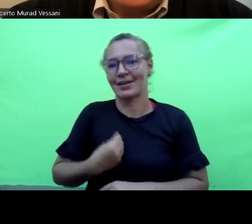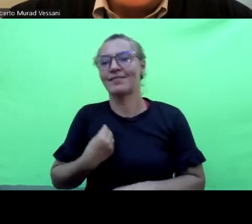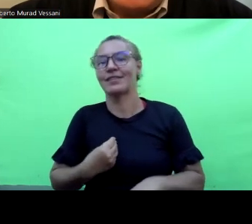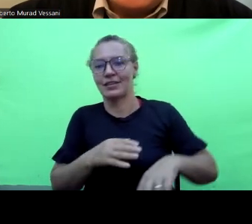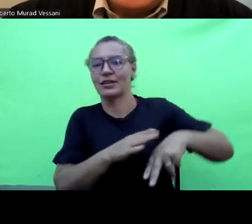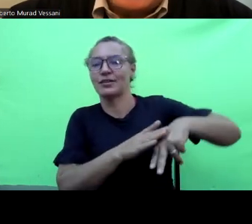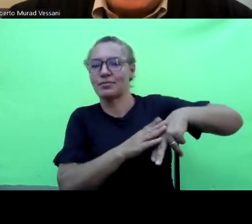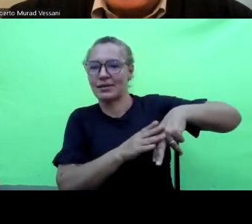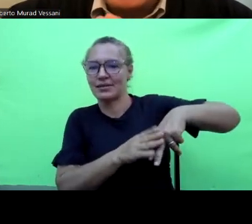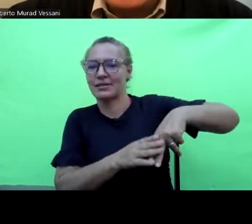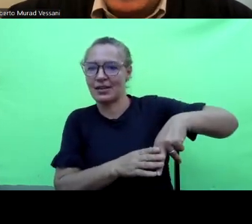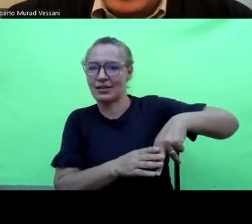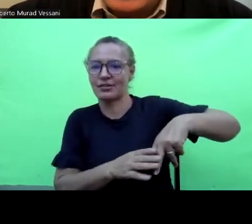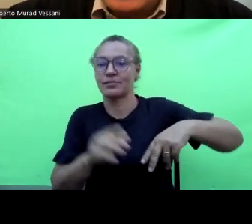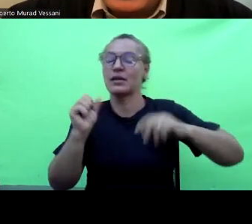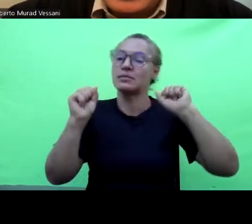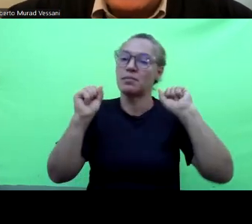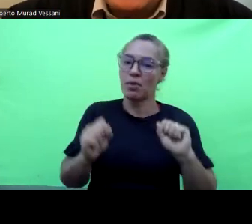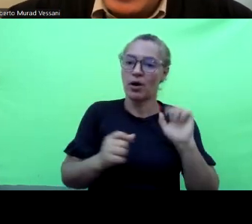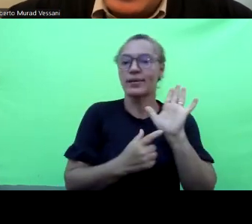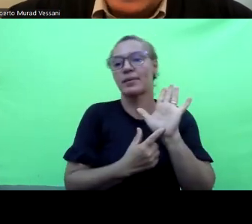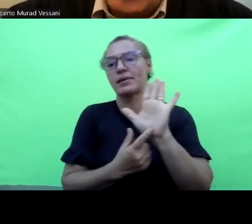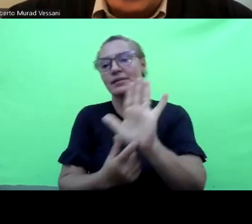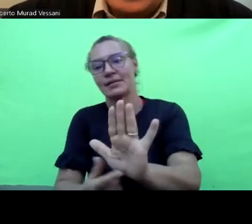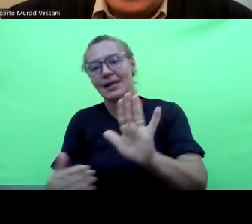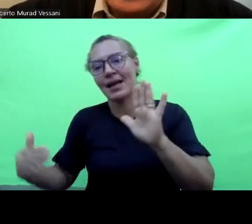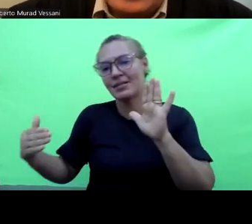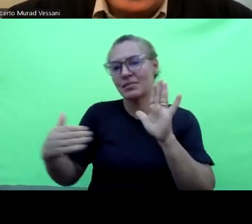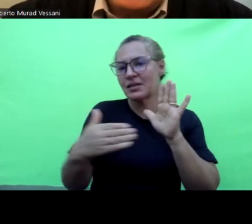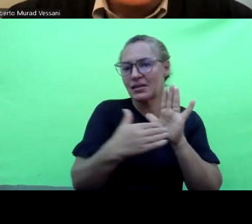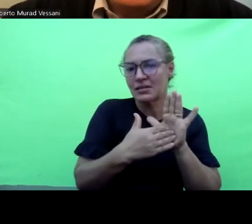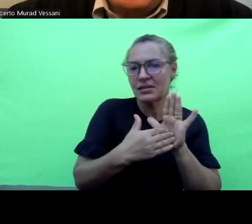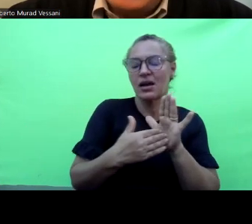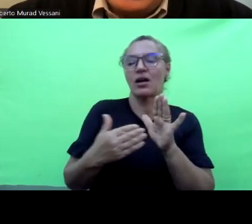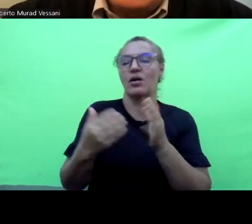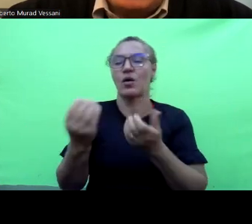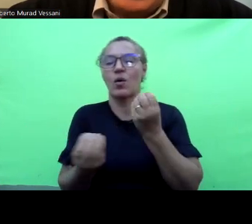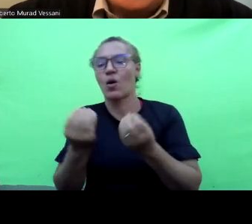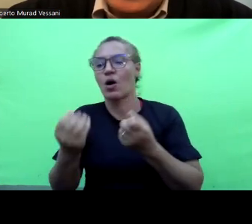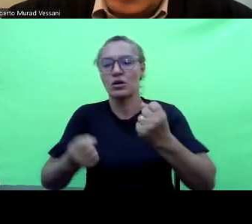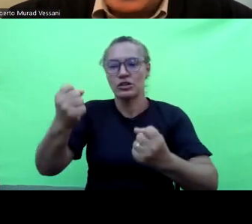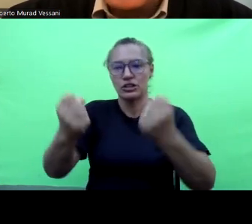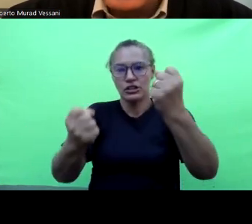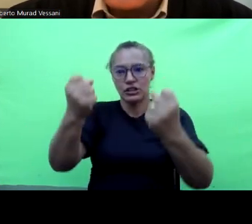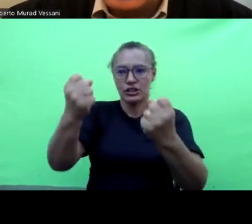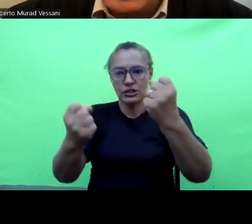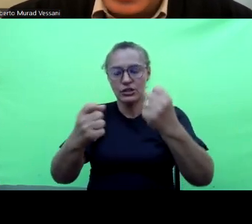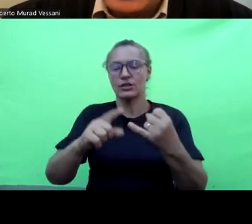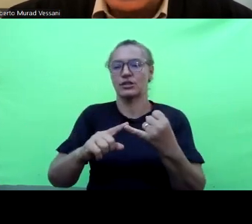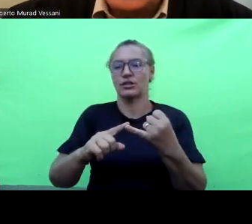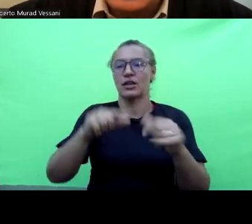eles podem apresentar limitação para as atividades diárias, como dirigir, trabalhar, tem mais risco para